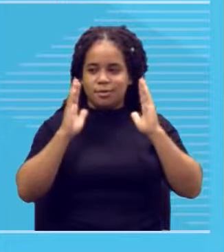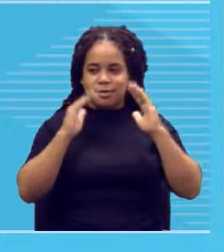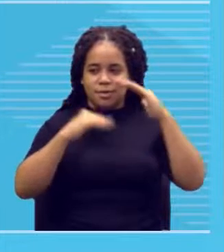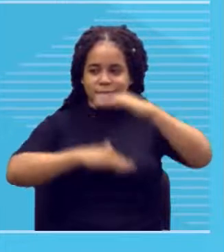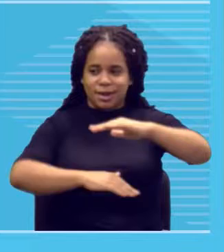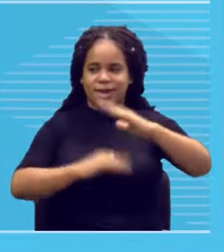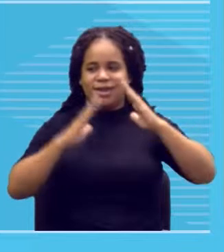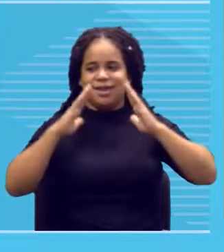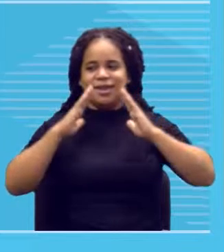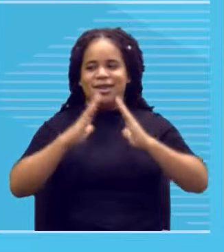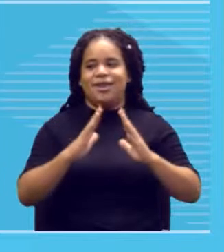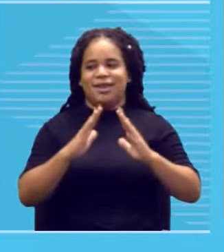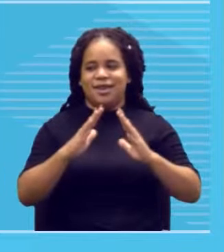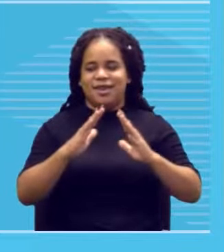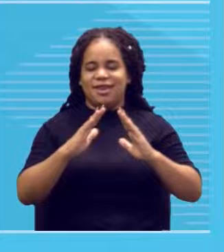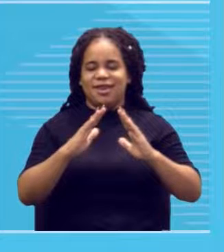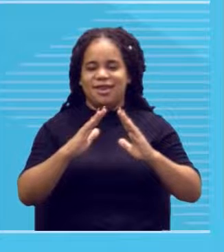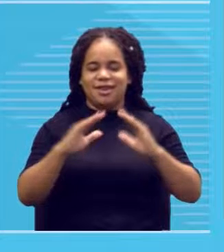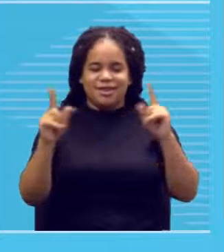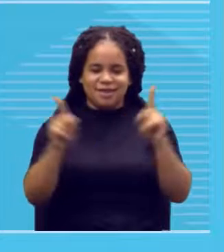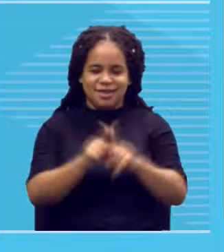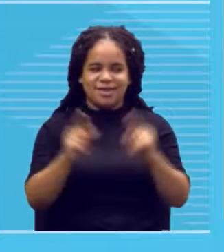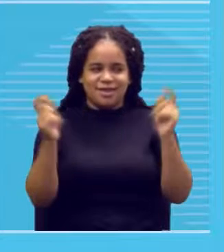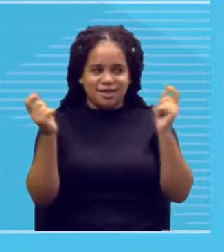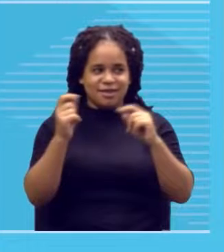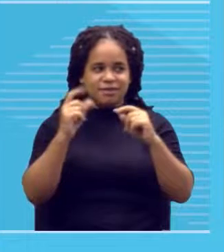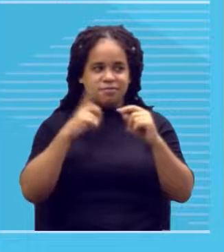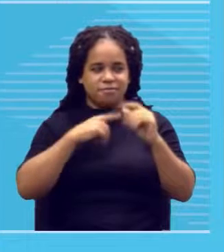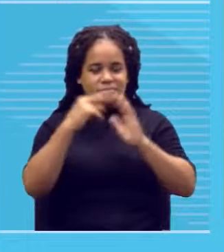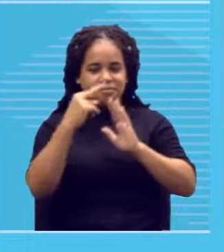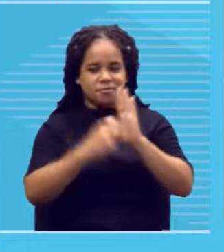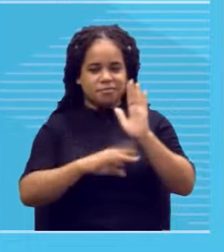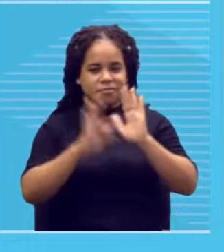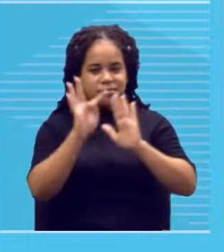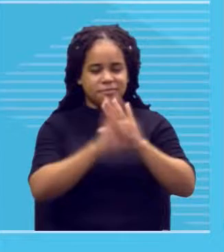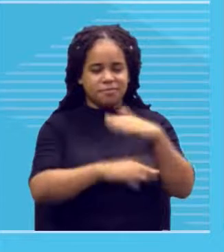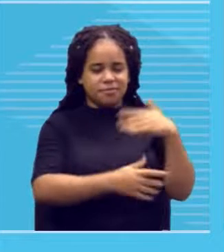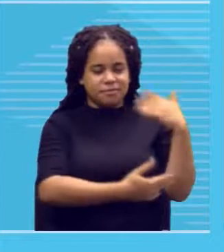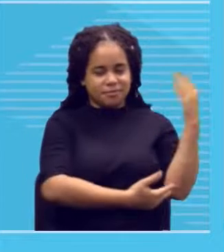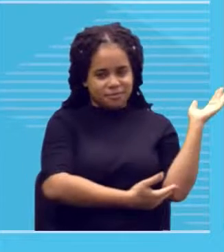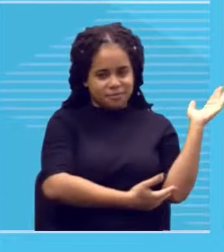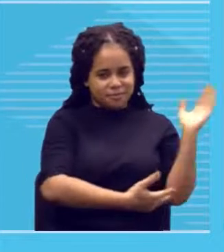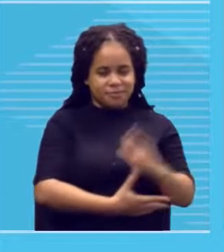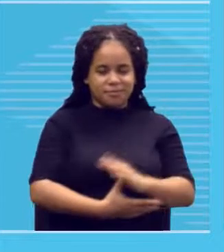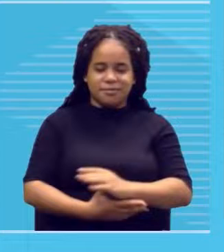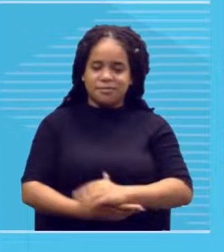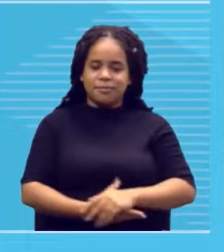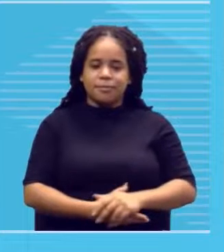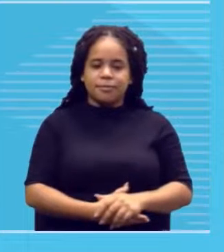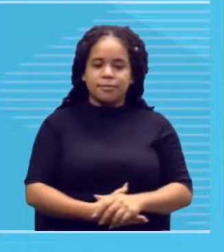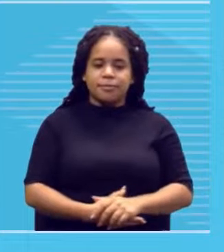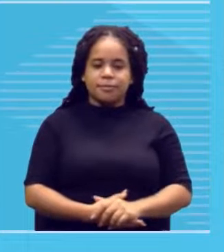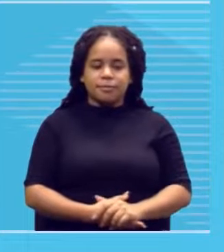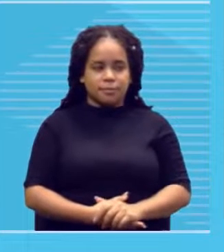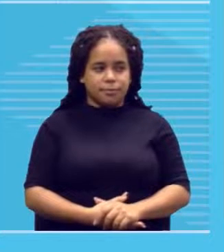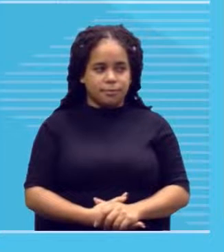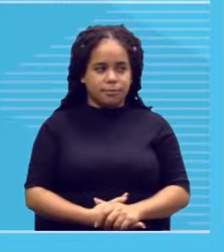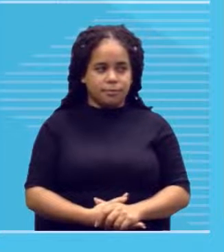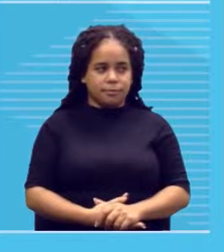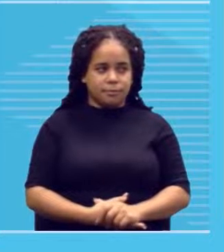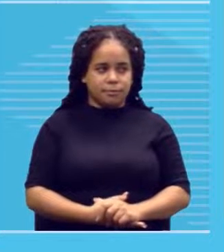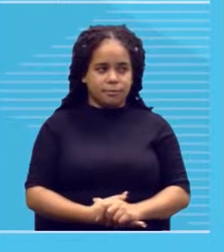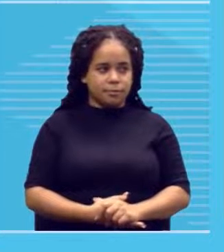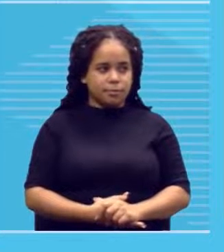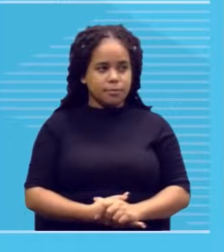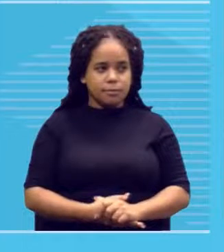a área de um círculo cujo raio mede 4 cm Olha aí jovens nós temos